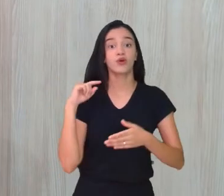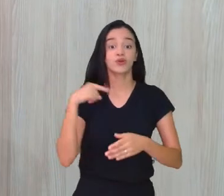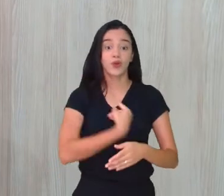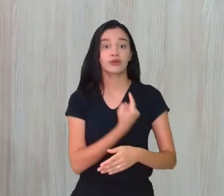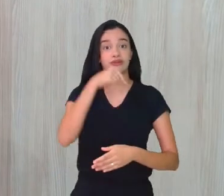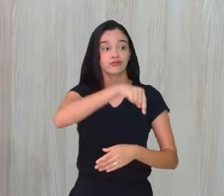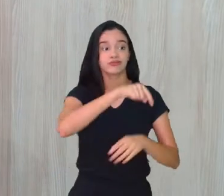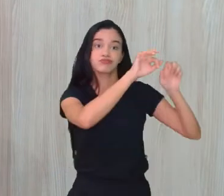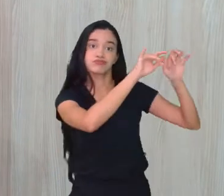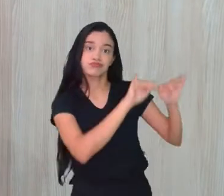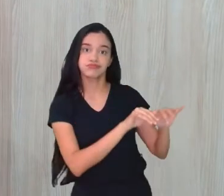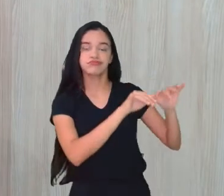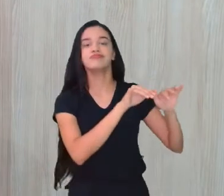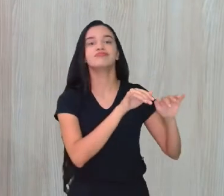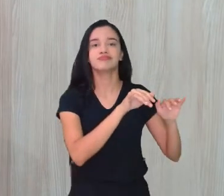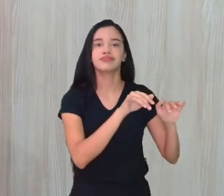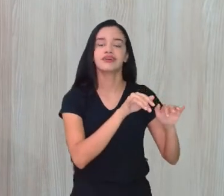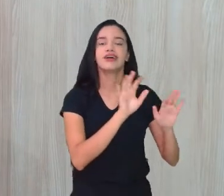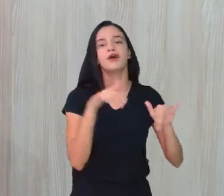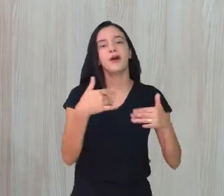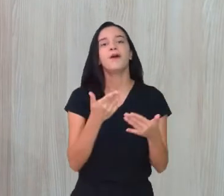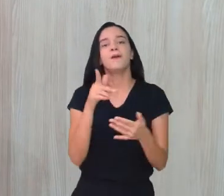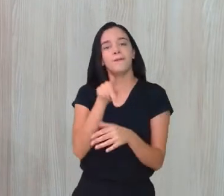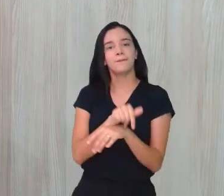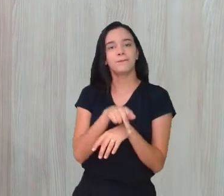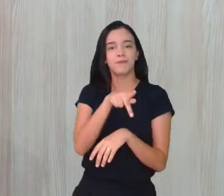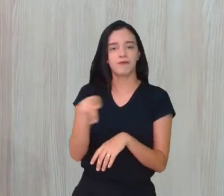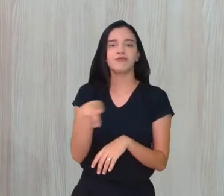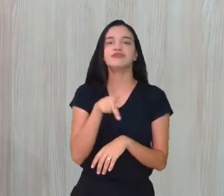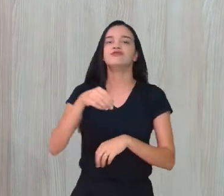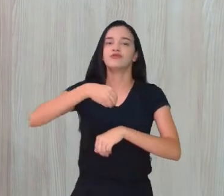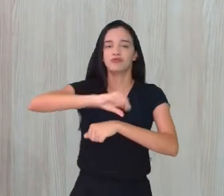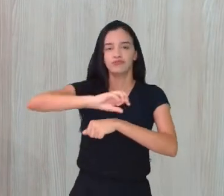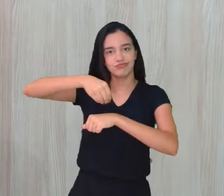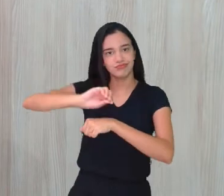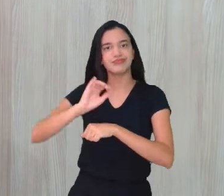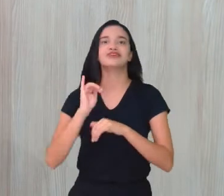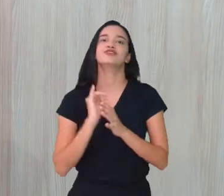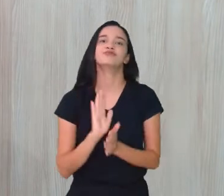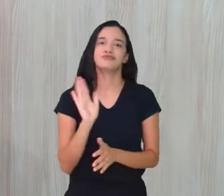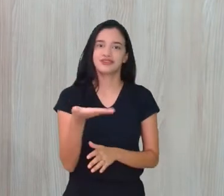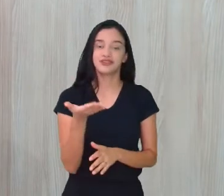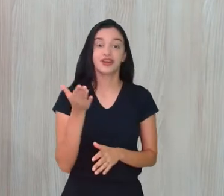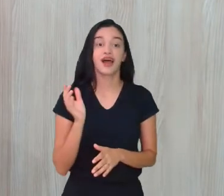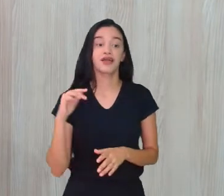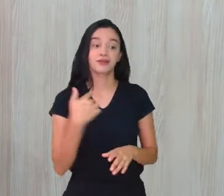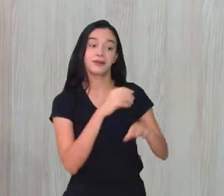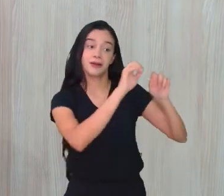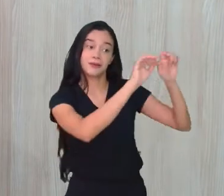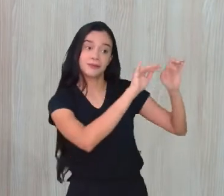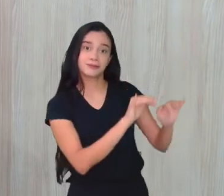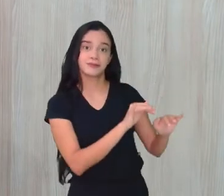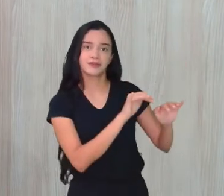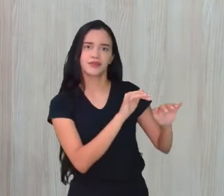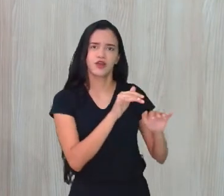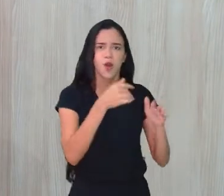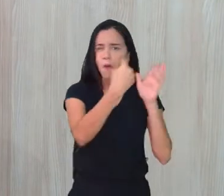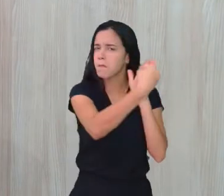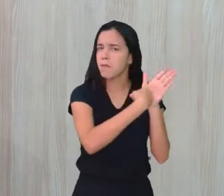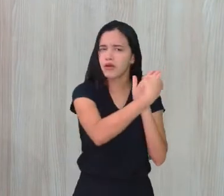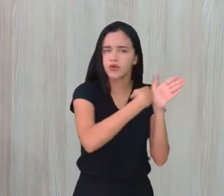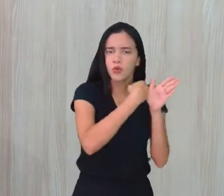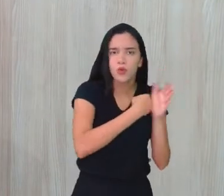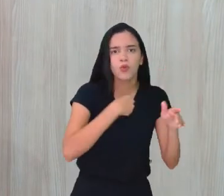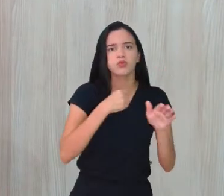aqui no chat, o professor Gil já deu todos os avisos. Então a gente tá aqui no chat. Qualquer